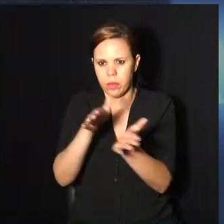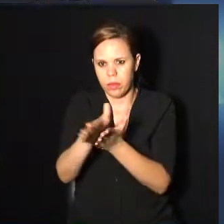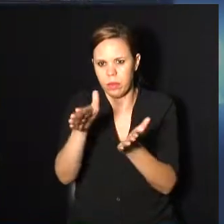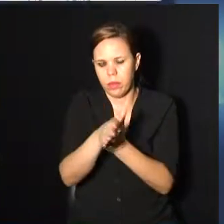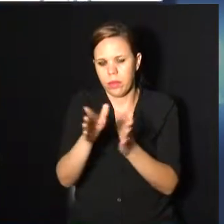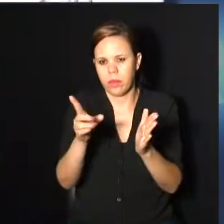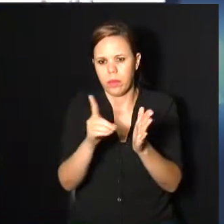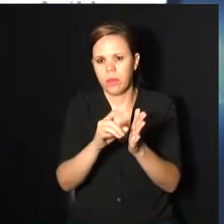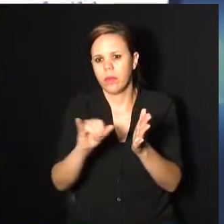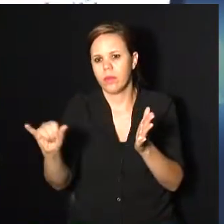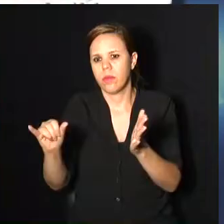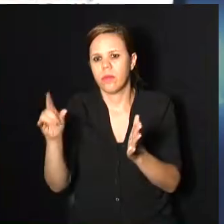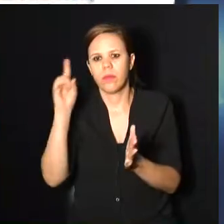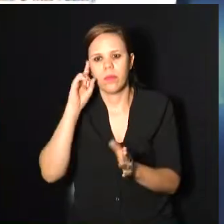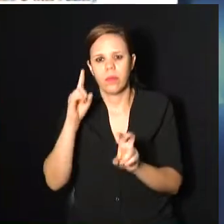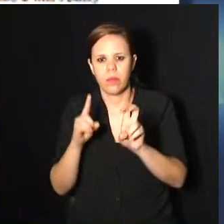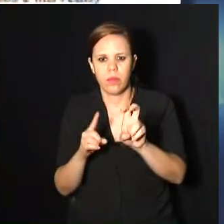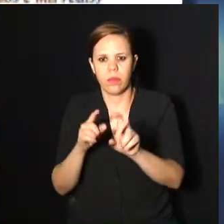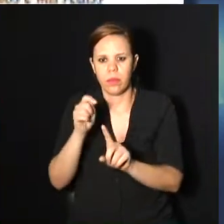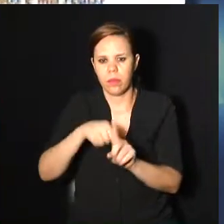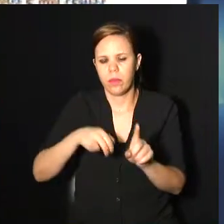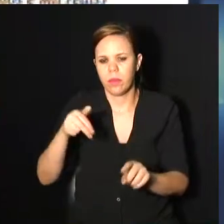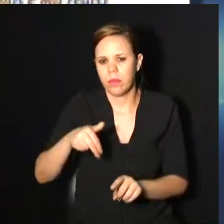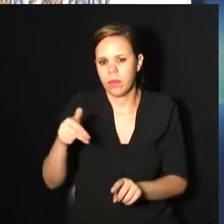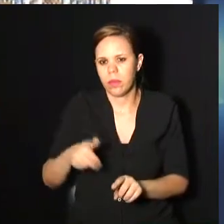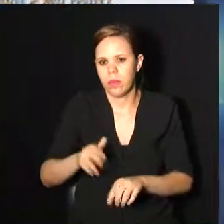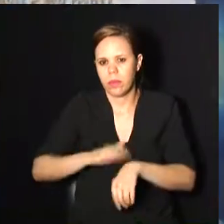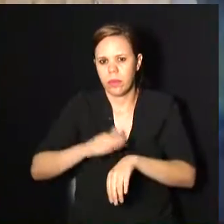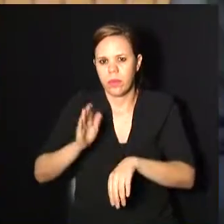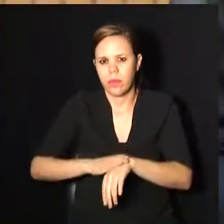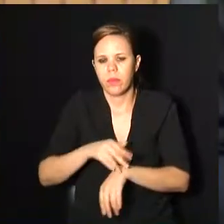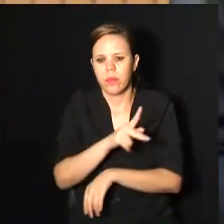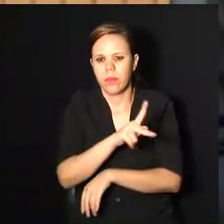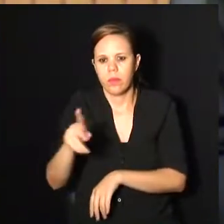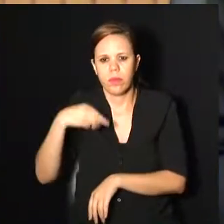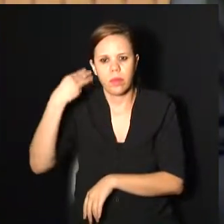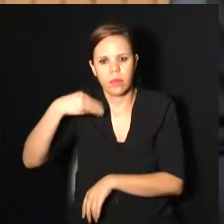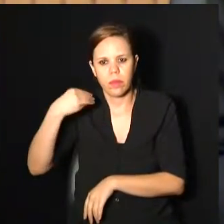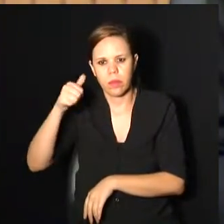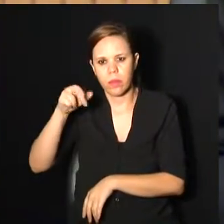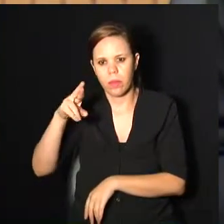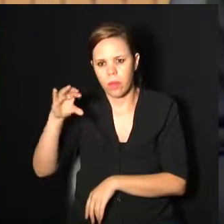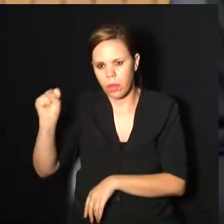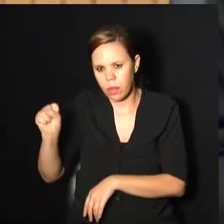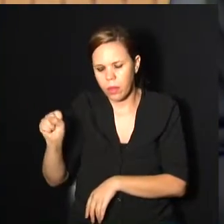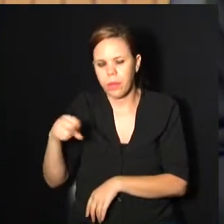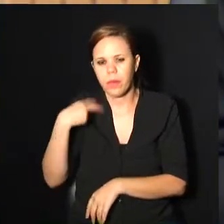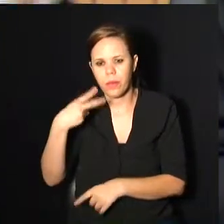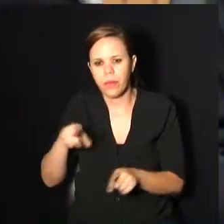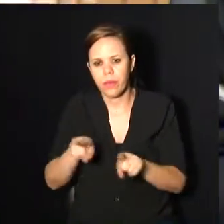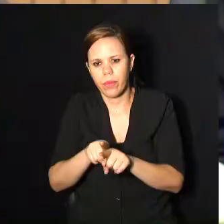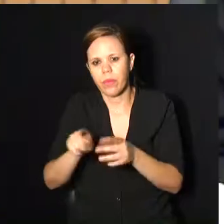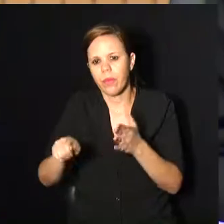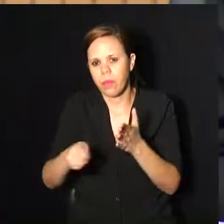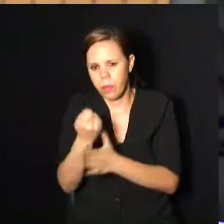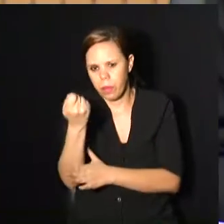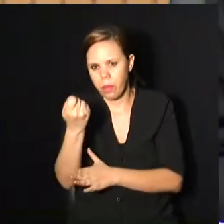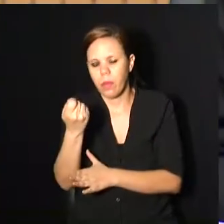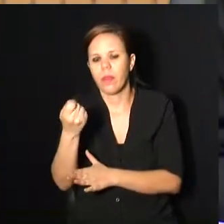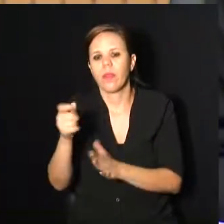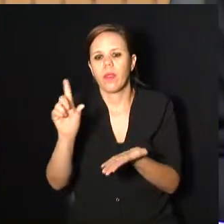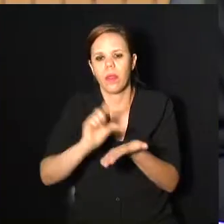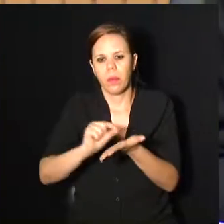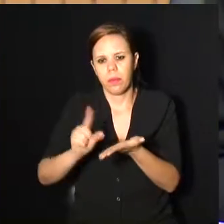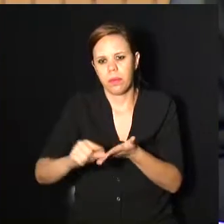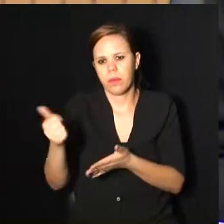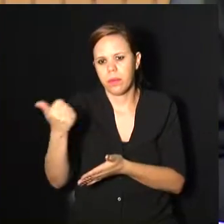Oficial do dia 5 de novembro. De autoria do presidente da Câmara, Marcos Bernardelli, a norma revoga o artigo 11,